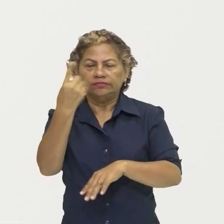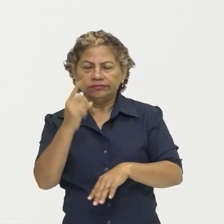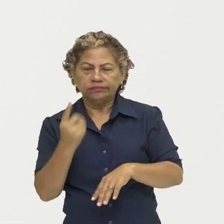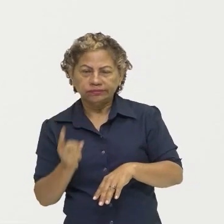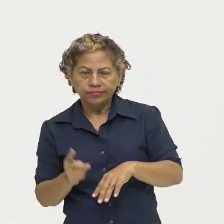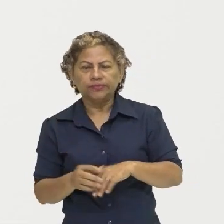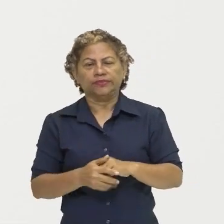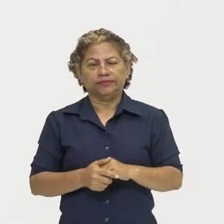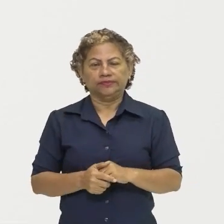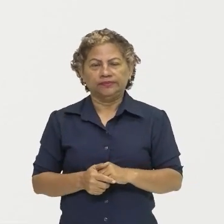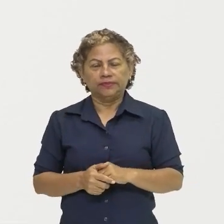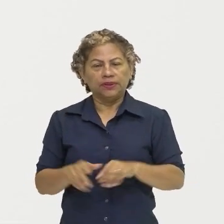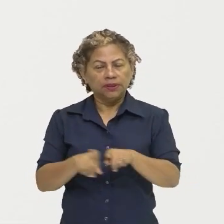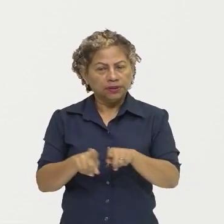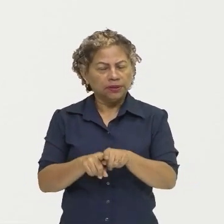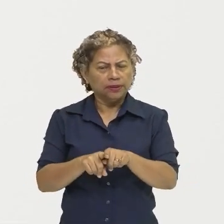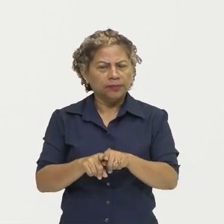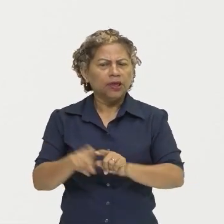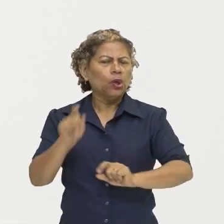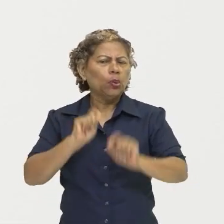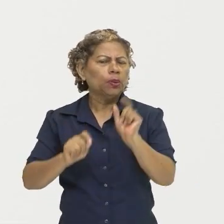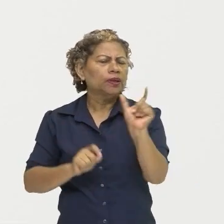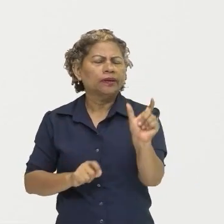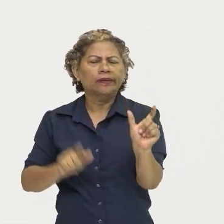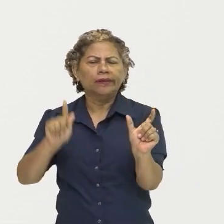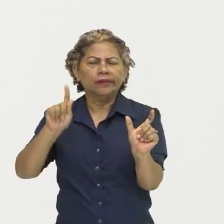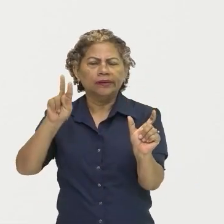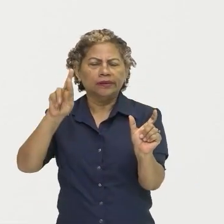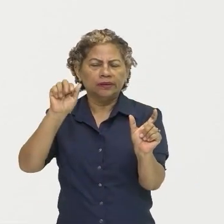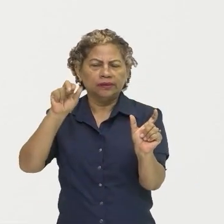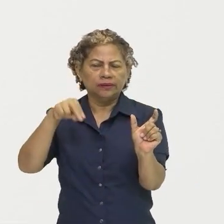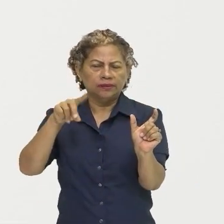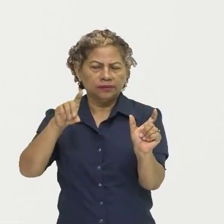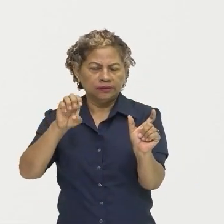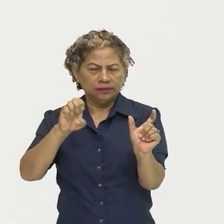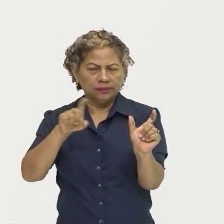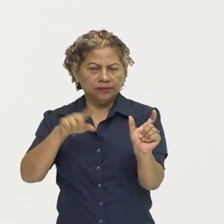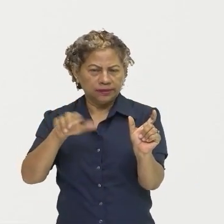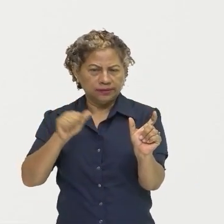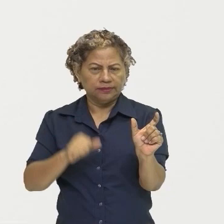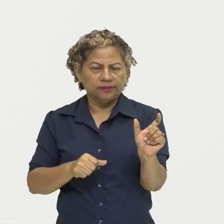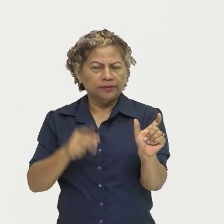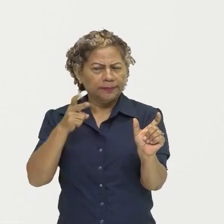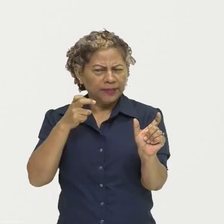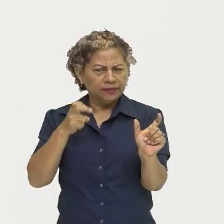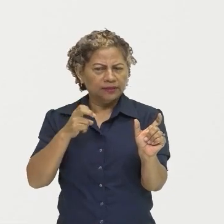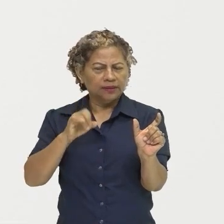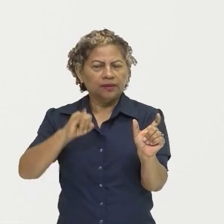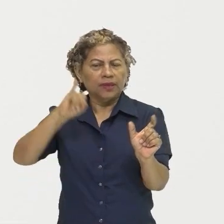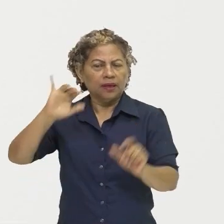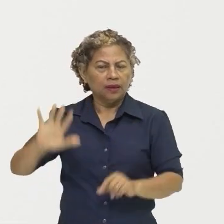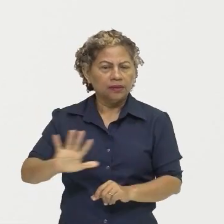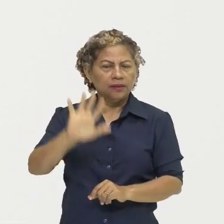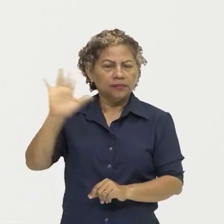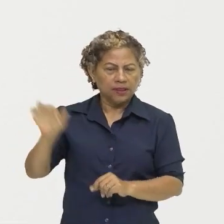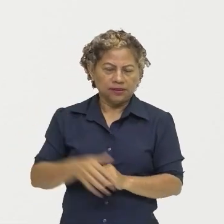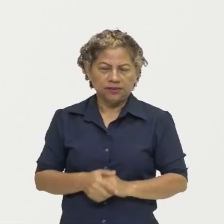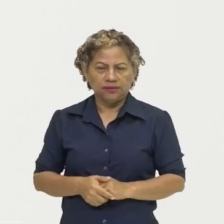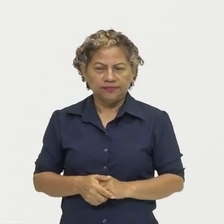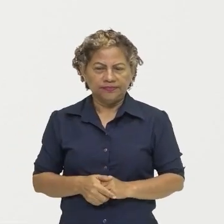existem grandezas. E o que é uma grandeza? Temos aqui duas imagens.